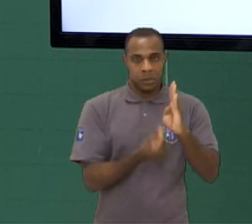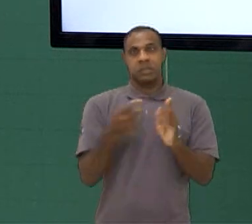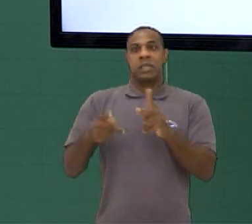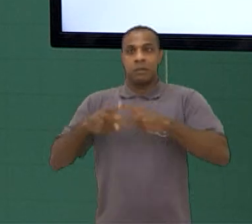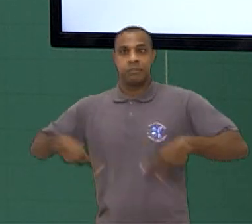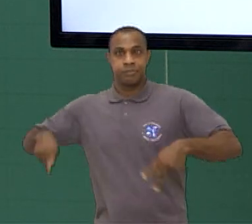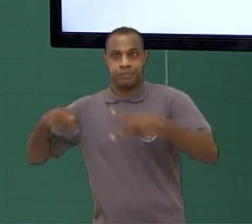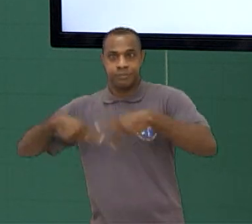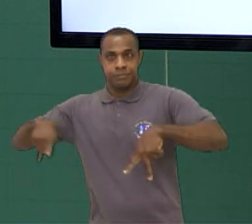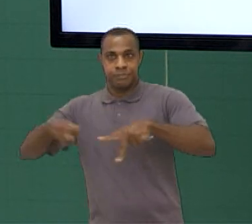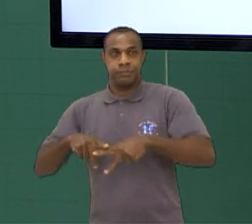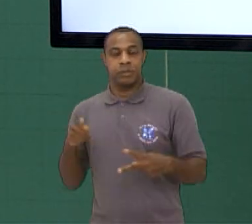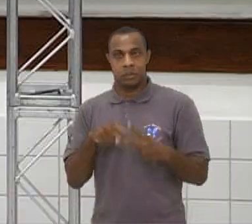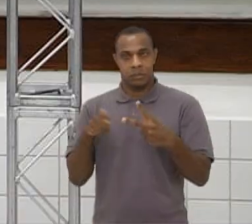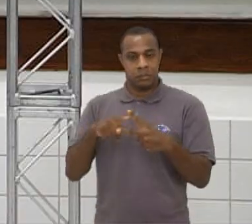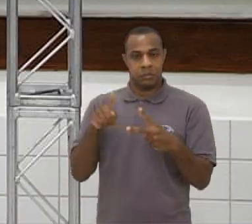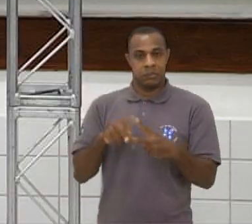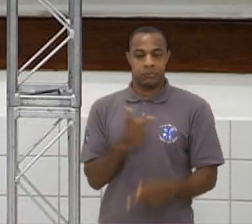Tá?